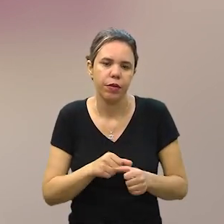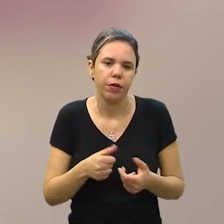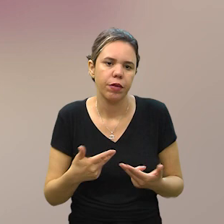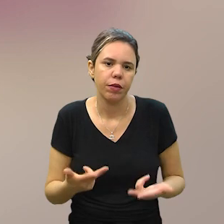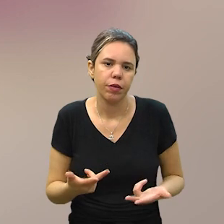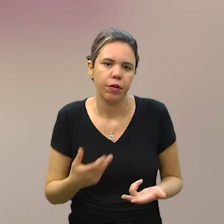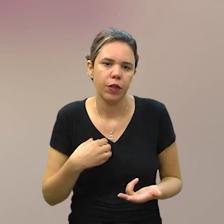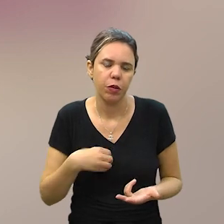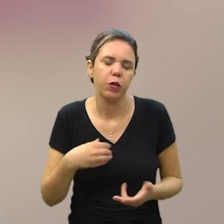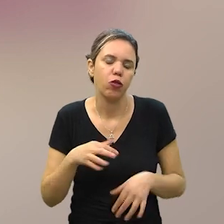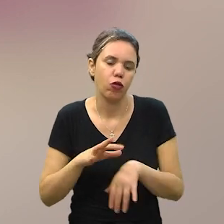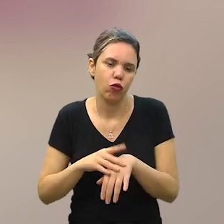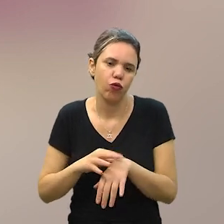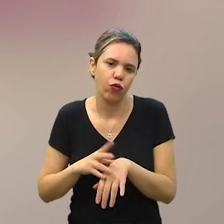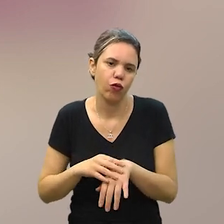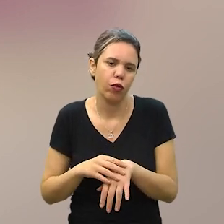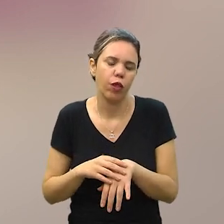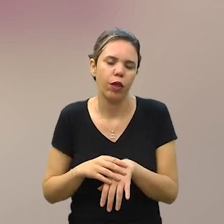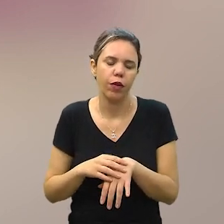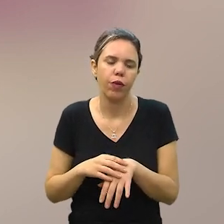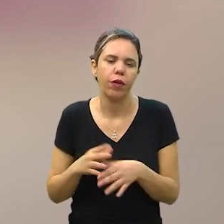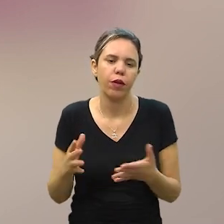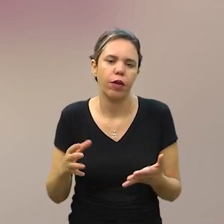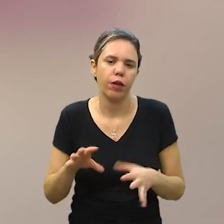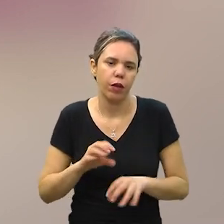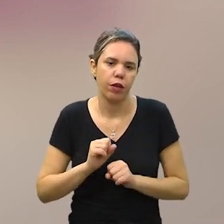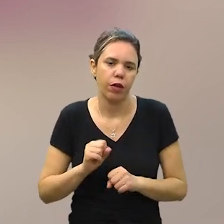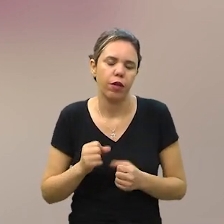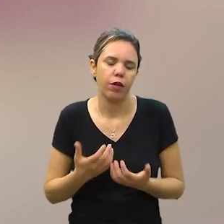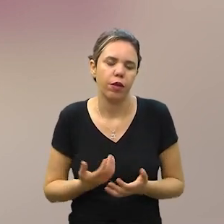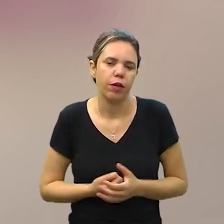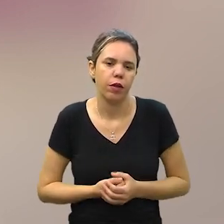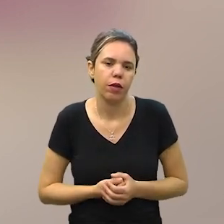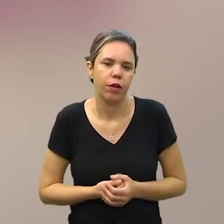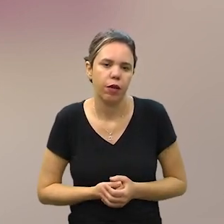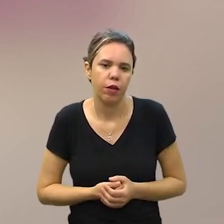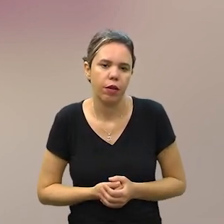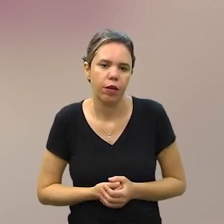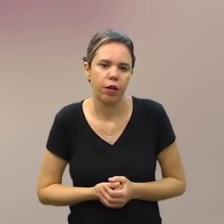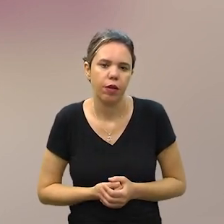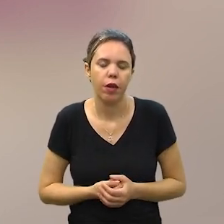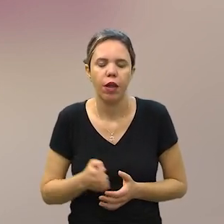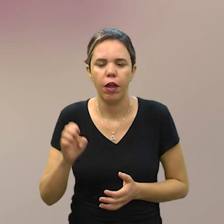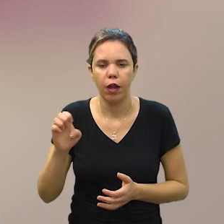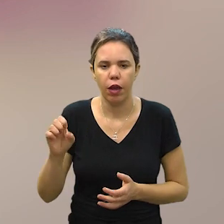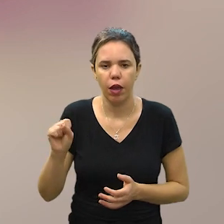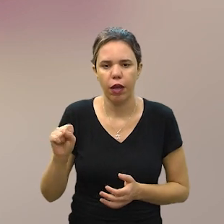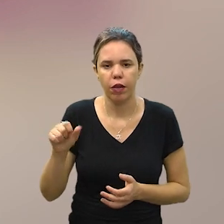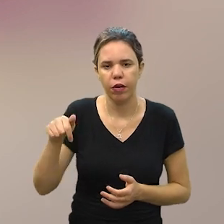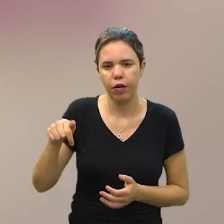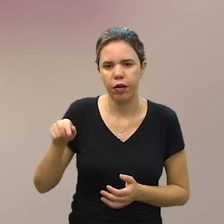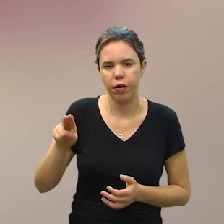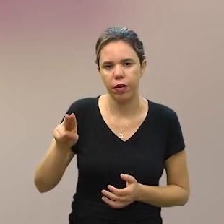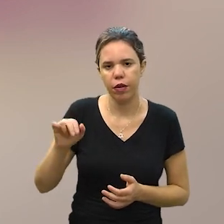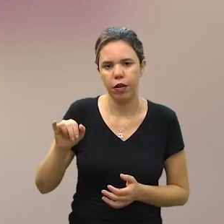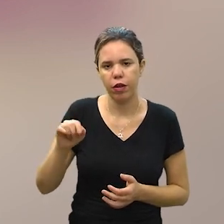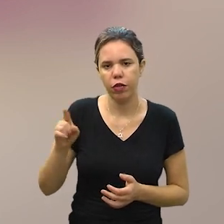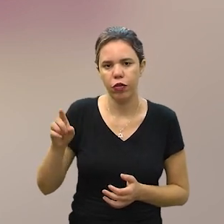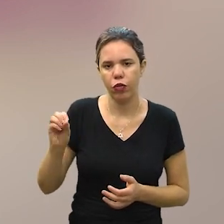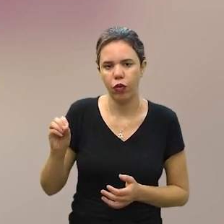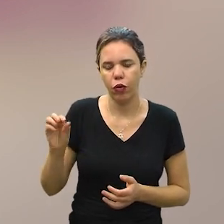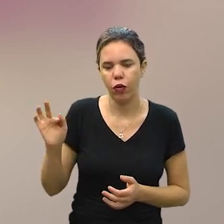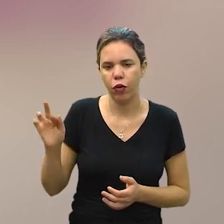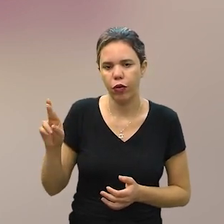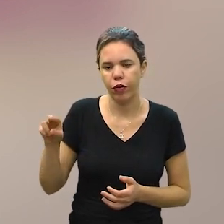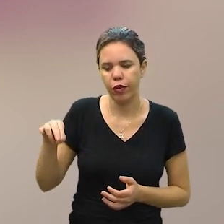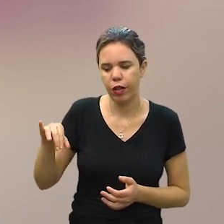tornar-se um esquizofrênico, um portador dessa doença. A esquizofrenia como eu já falei, né,